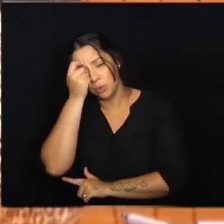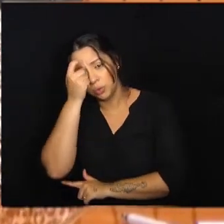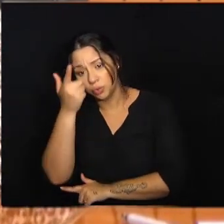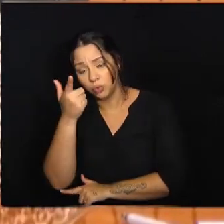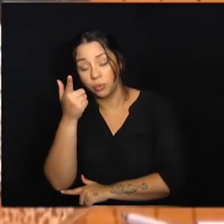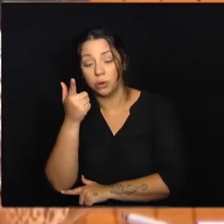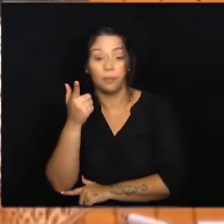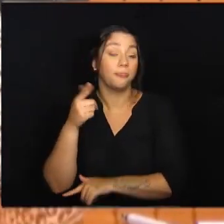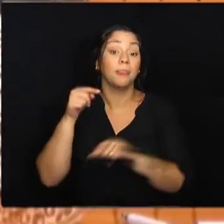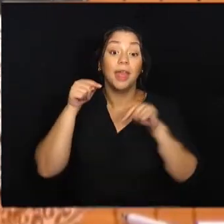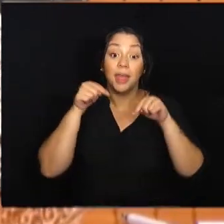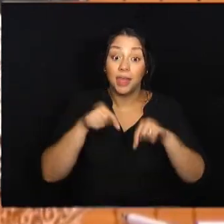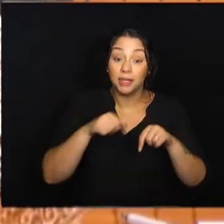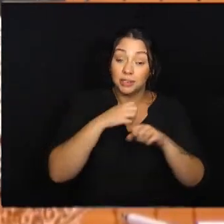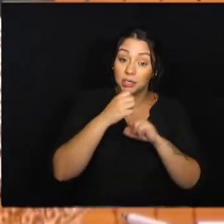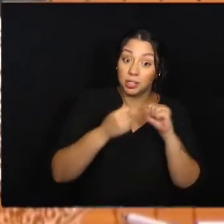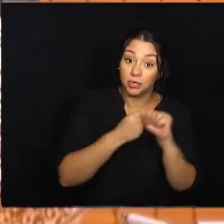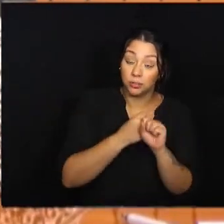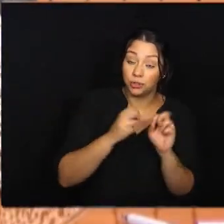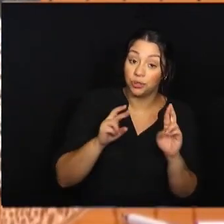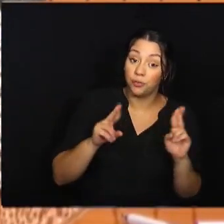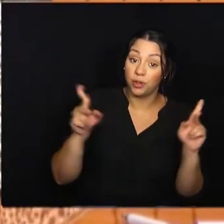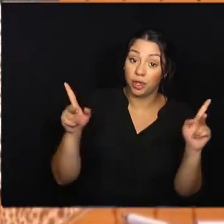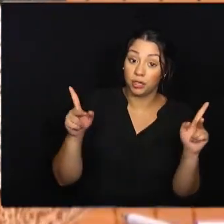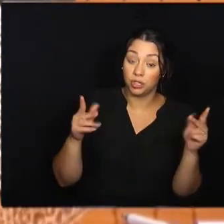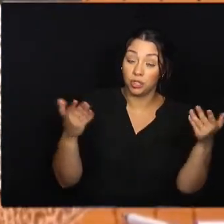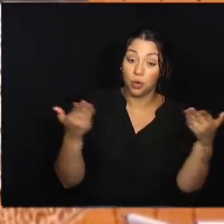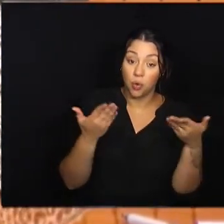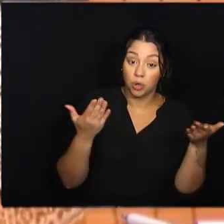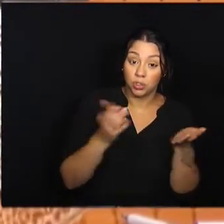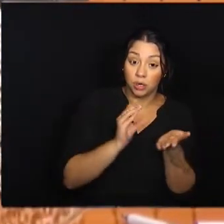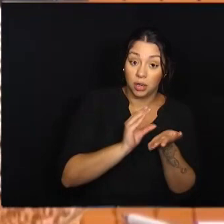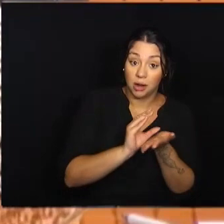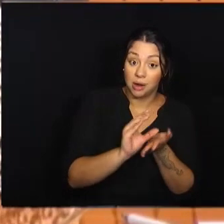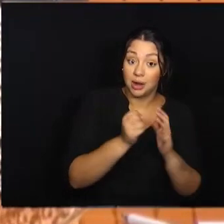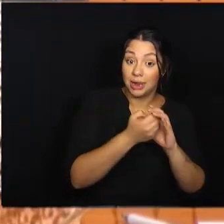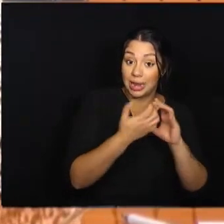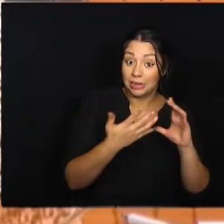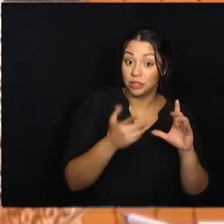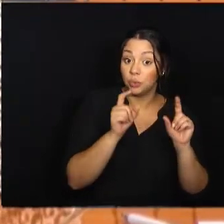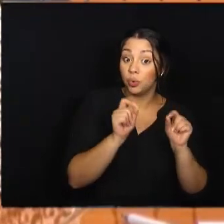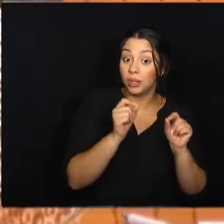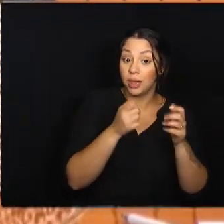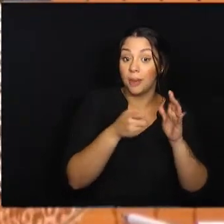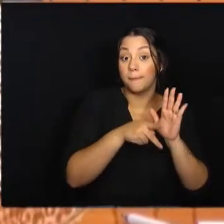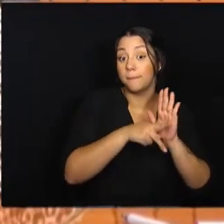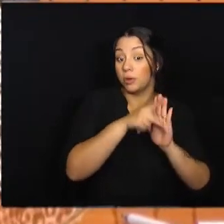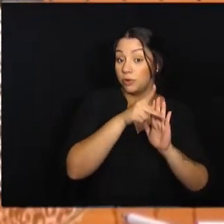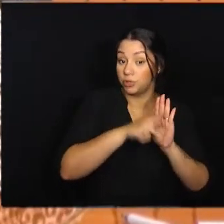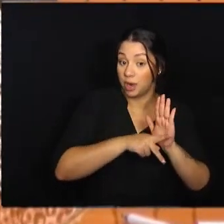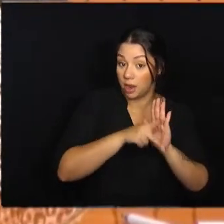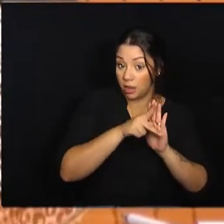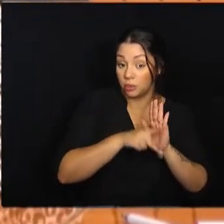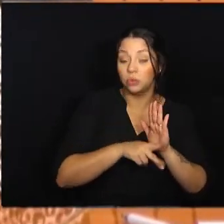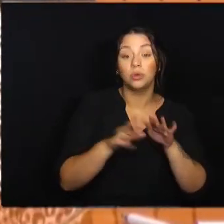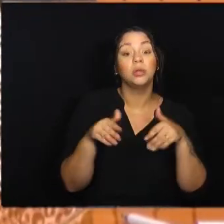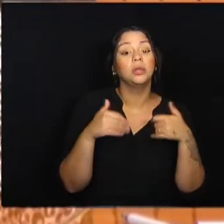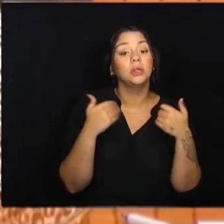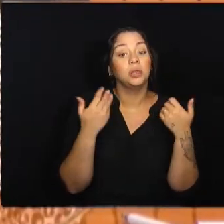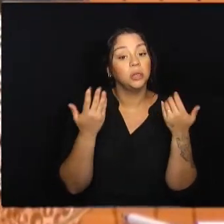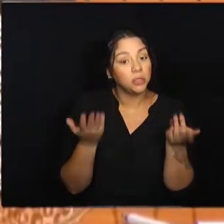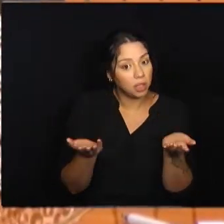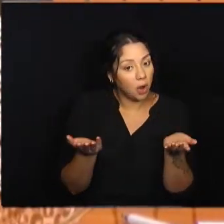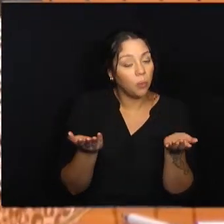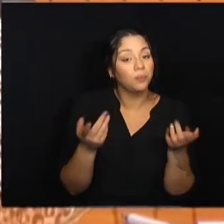Para esse ano, a gente já retomou o FIC na característica de projeto. Então, aí, a